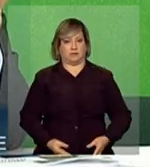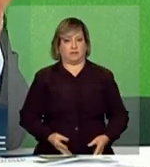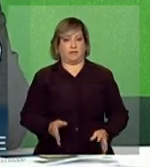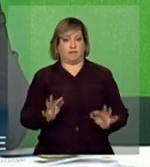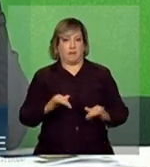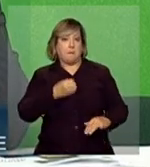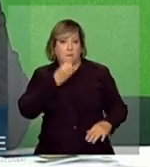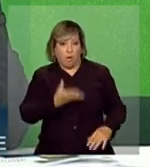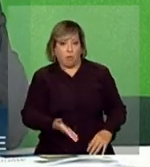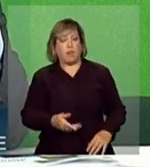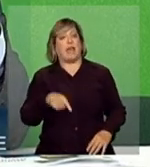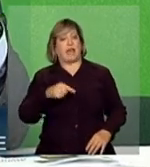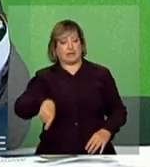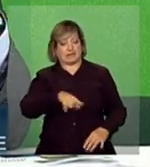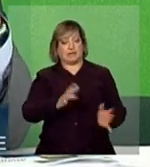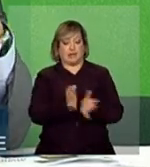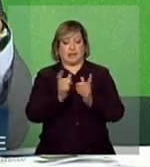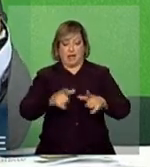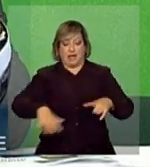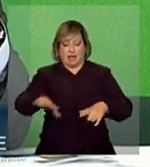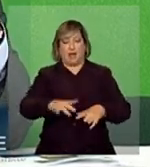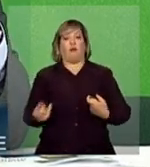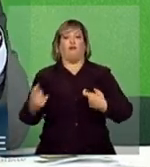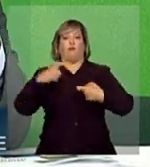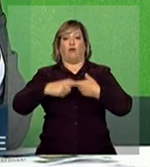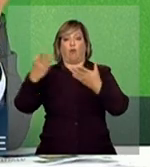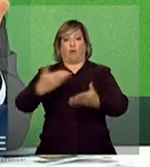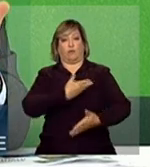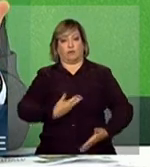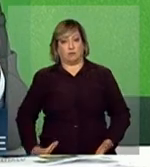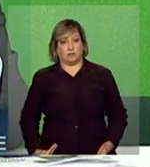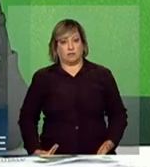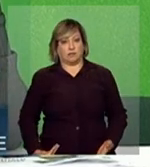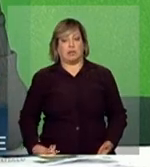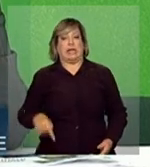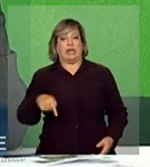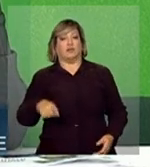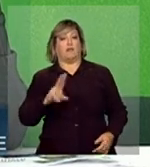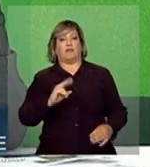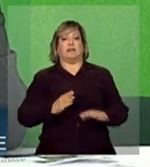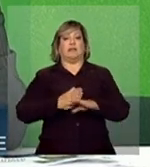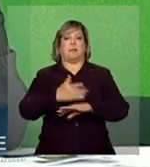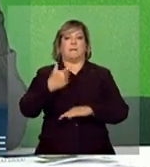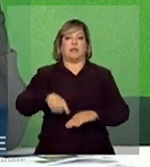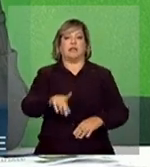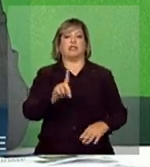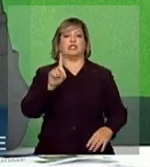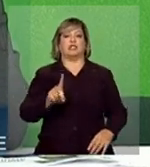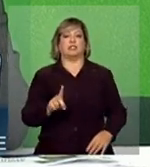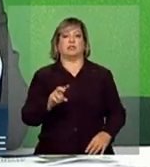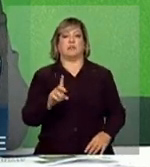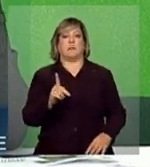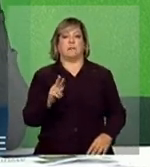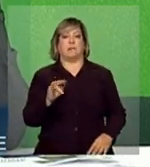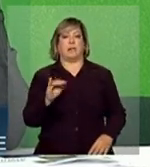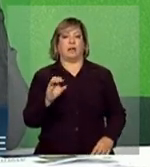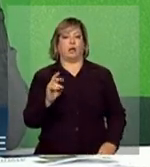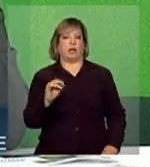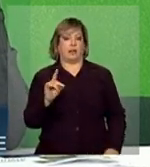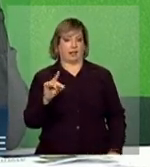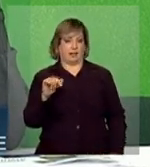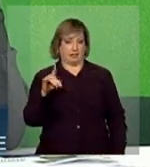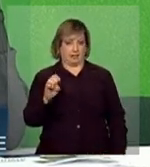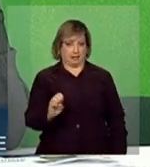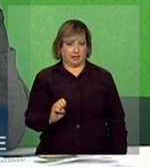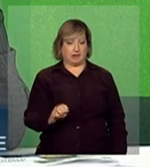áreas retornaram ao Estado e não mais entraram no direito de prioridade. Existe um dispositivo hoje de disponibilidade.